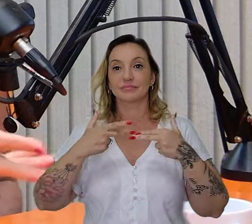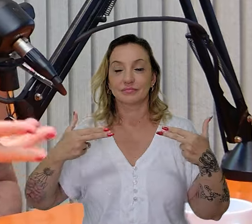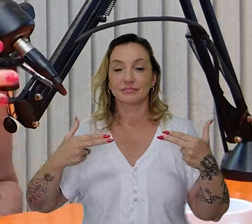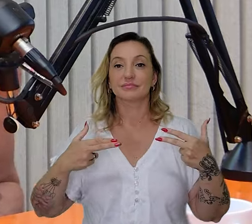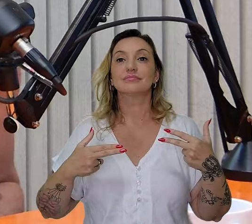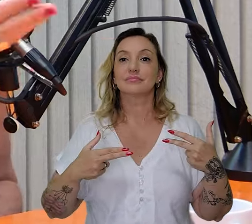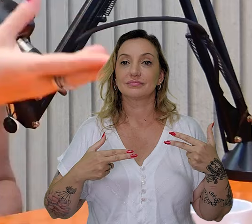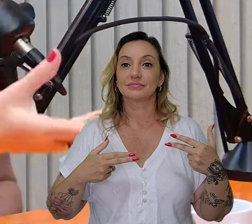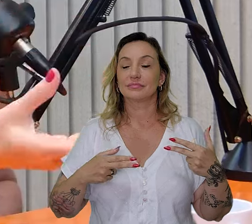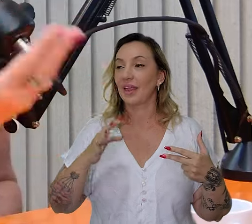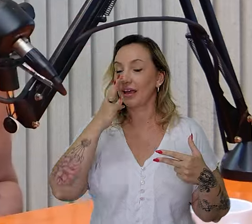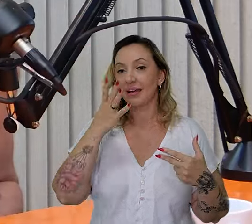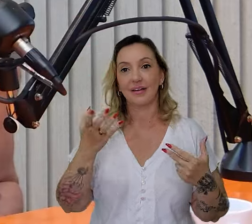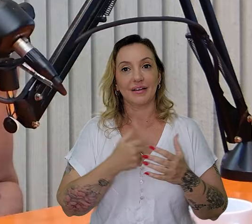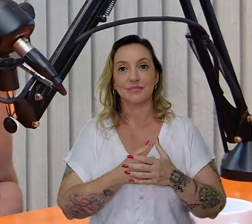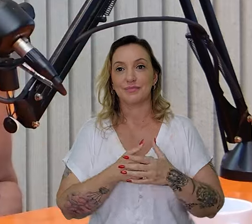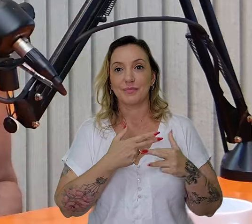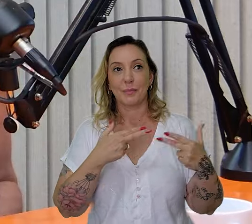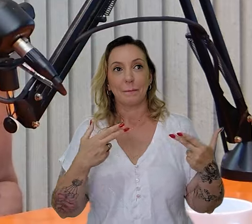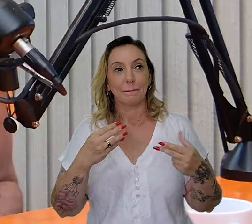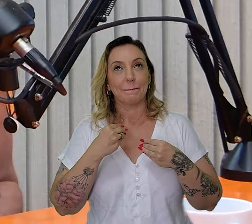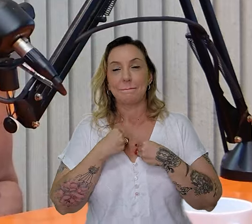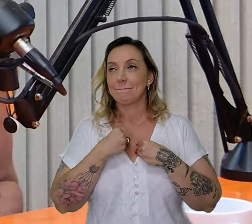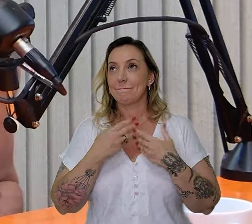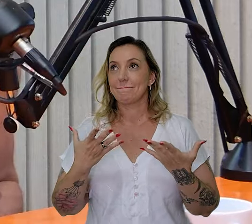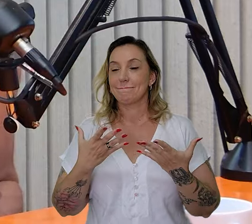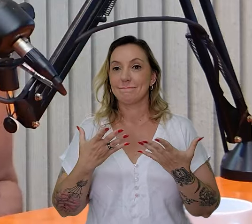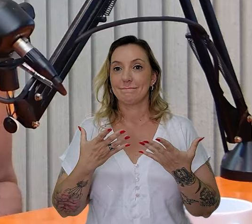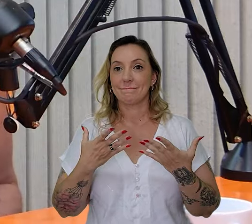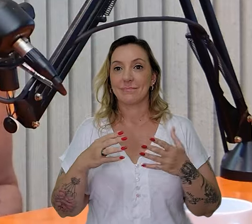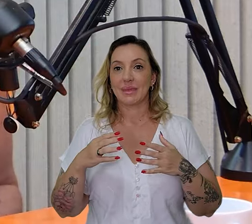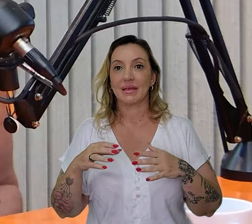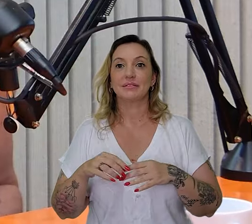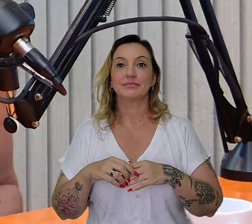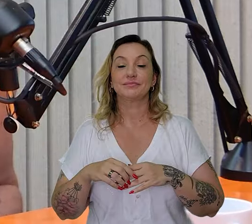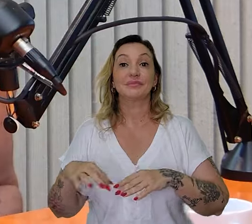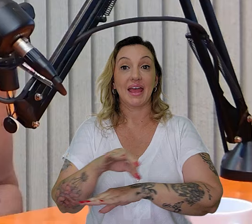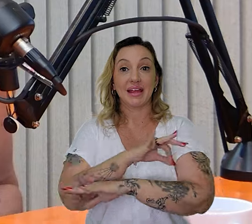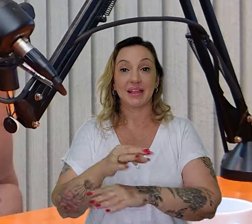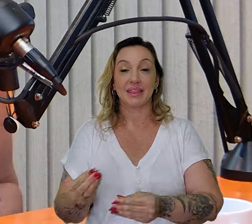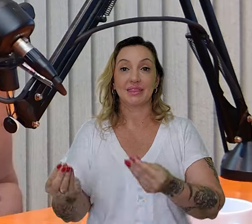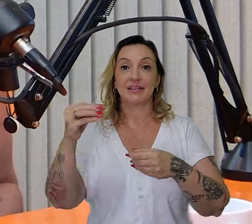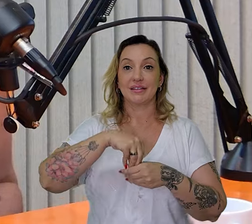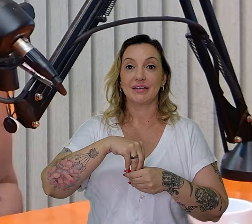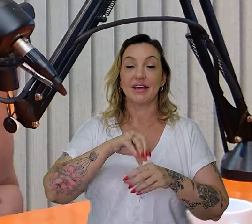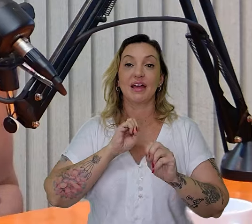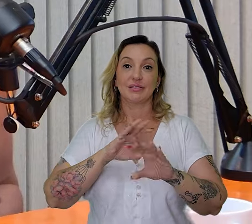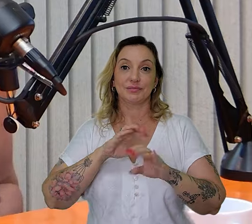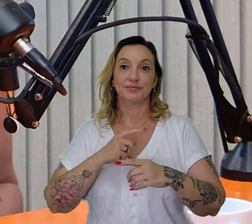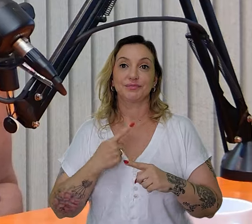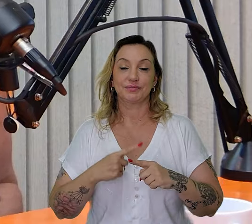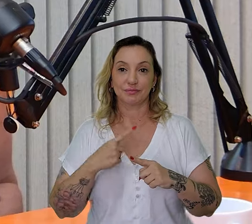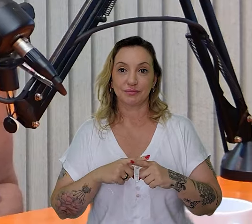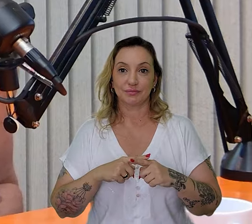que é uma das coisas que acabou me tirando da arquitetura e me trazendo pra educação porque essa mágica de